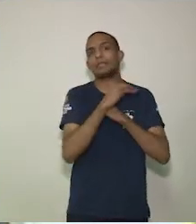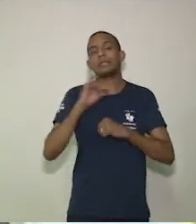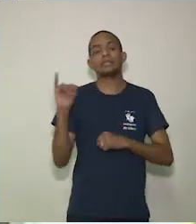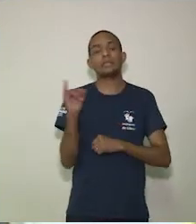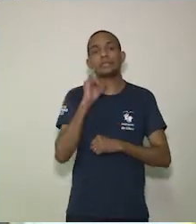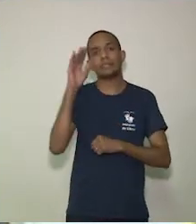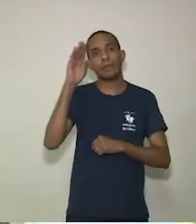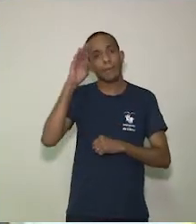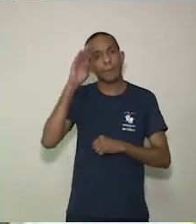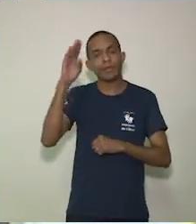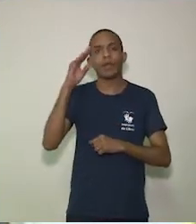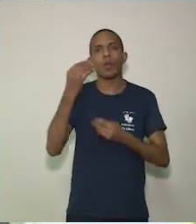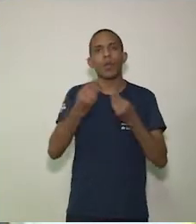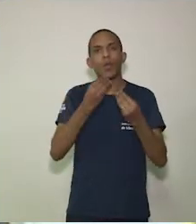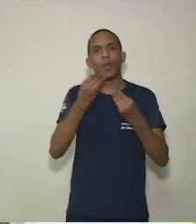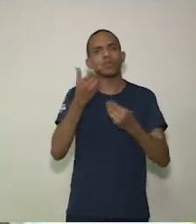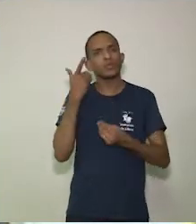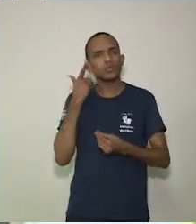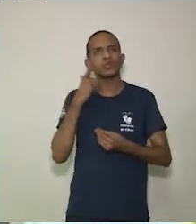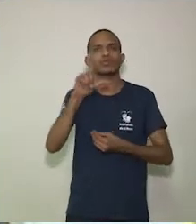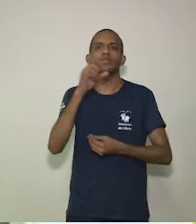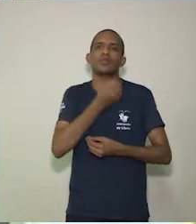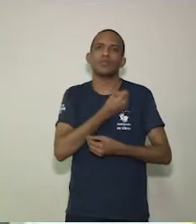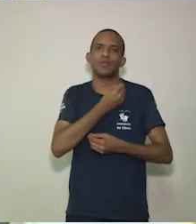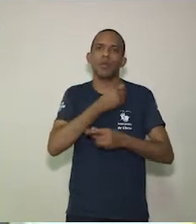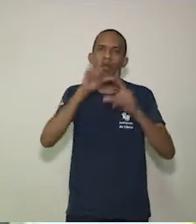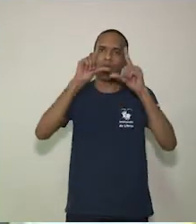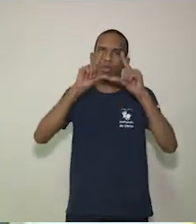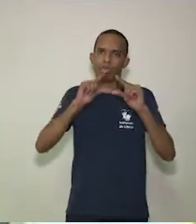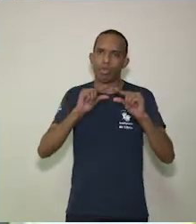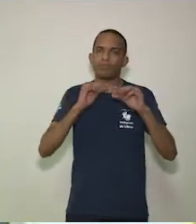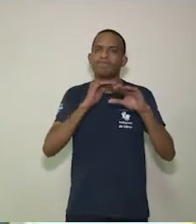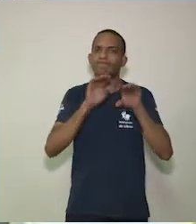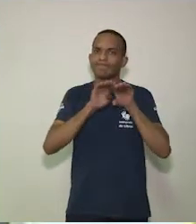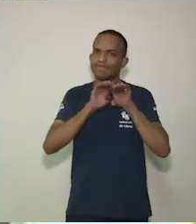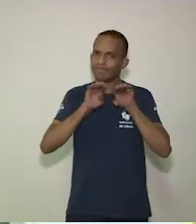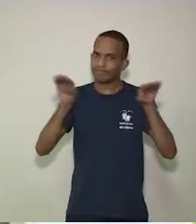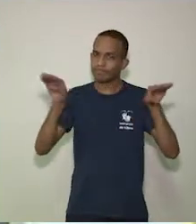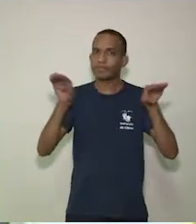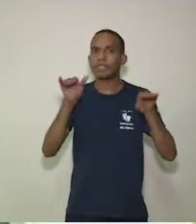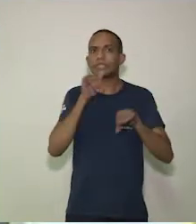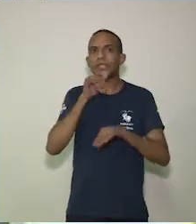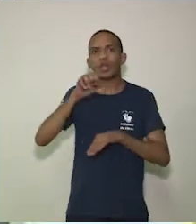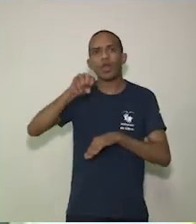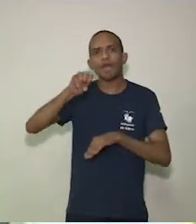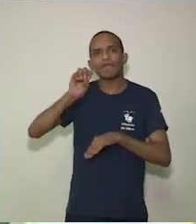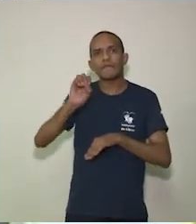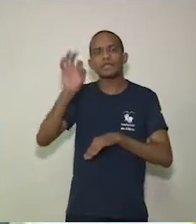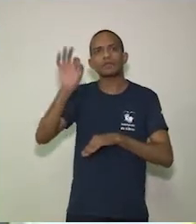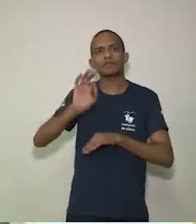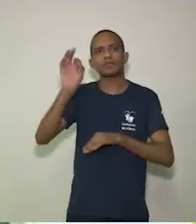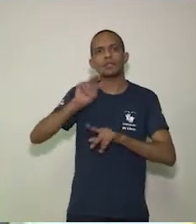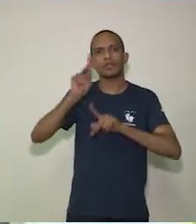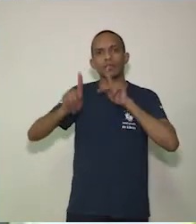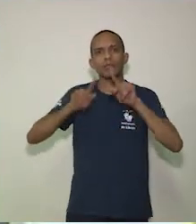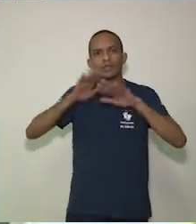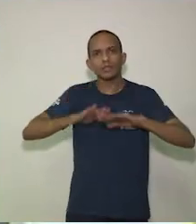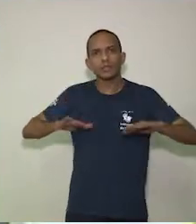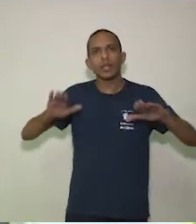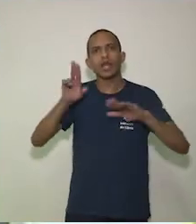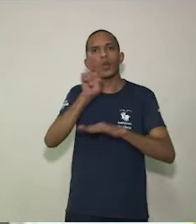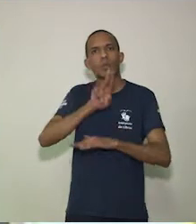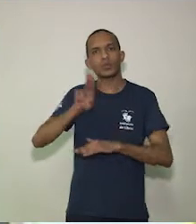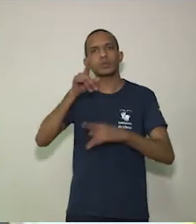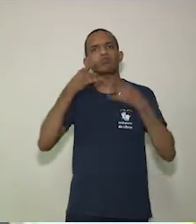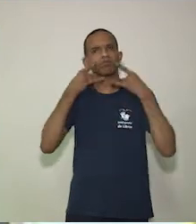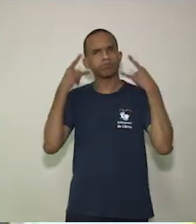importante para manter os números na cidade de São Paulo. Mais uma vez, mais de 90% da população